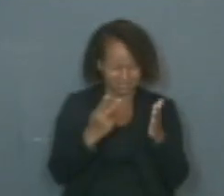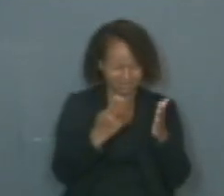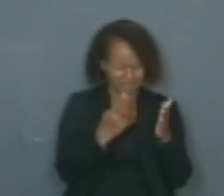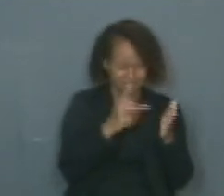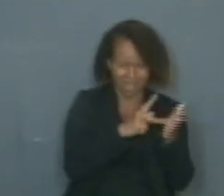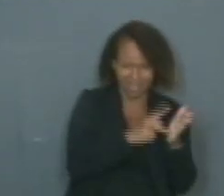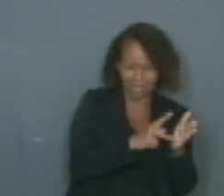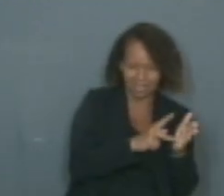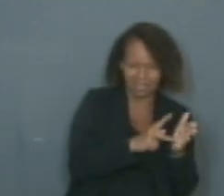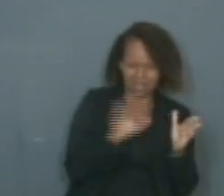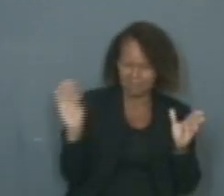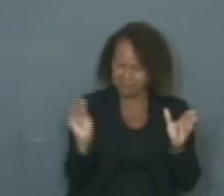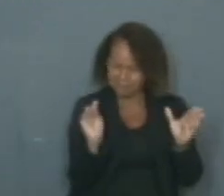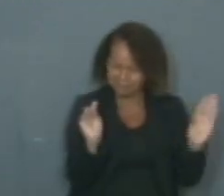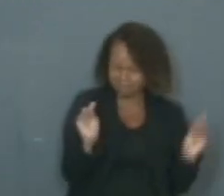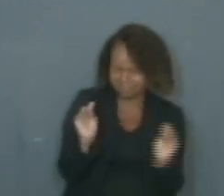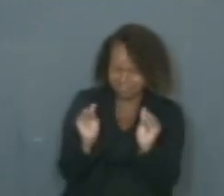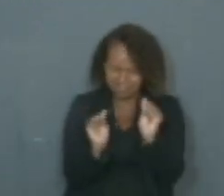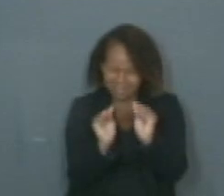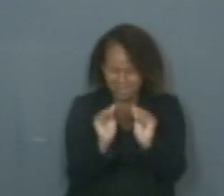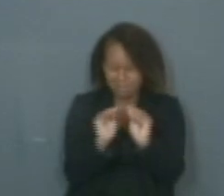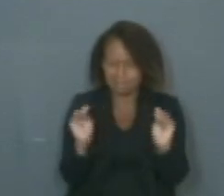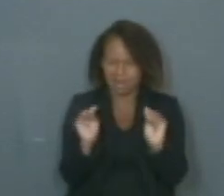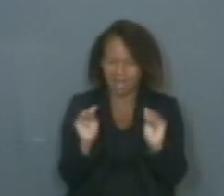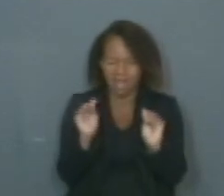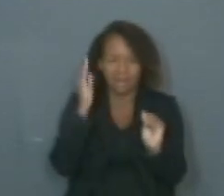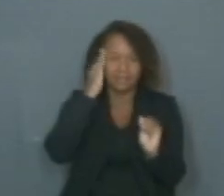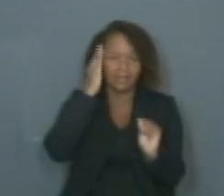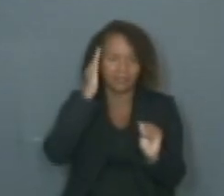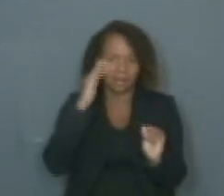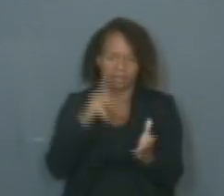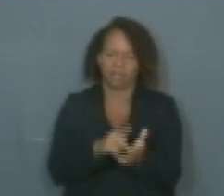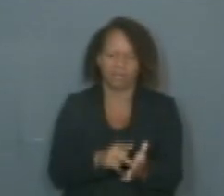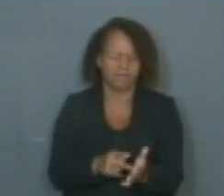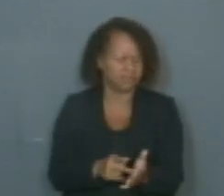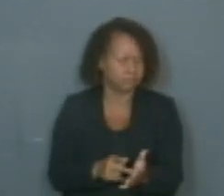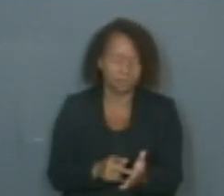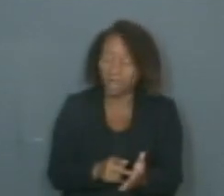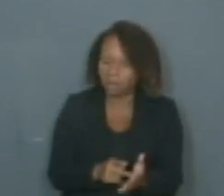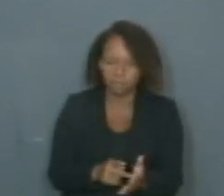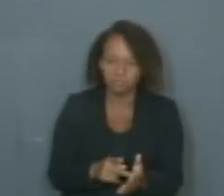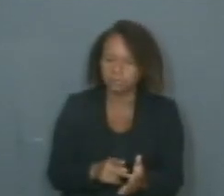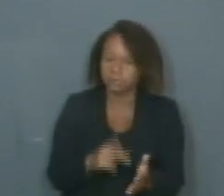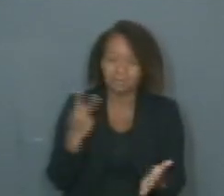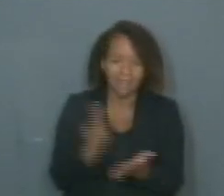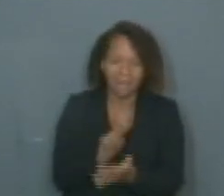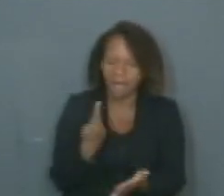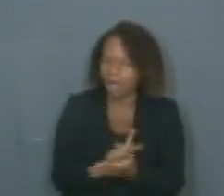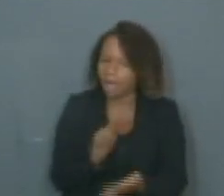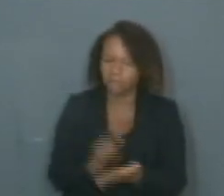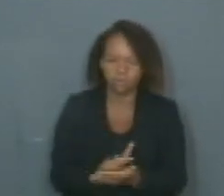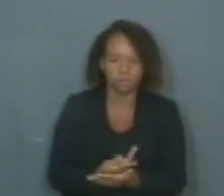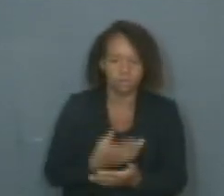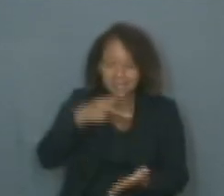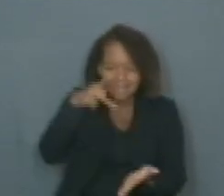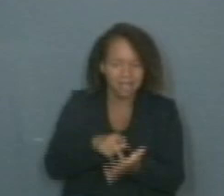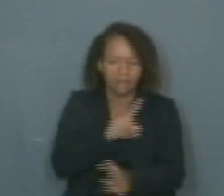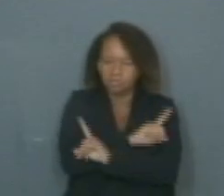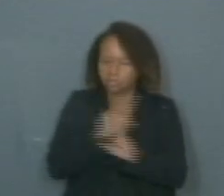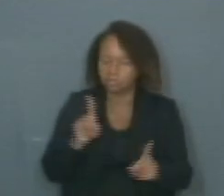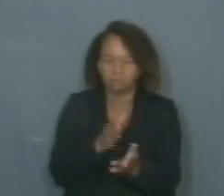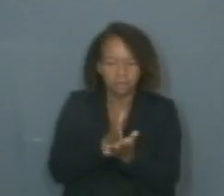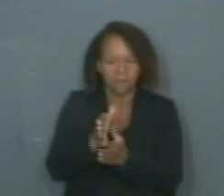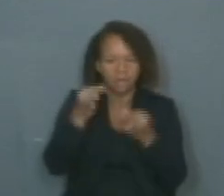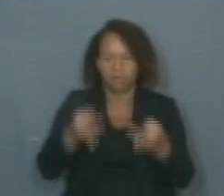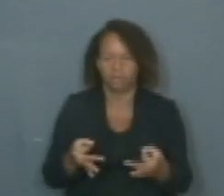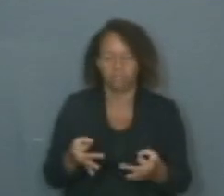verdades, para tentar fortalecer como verdade. Isso não é justo, isso não é correto, isso não é cristão.